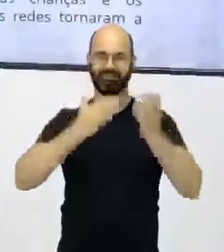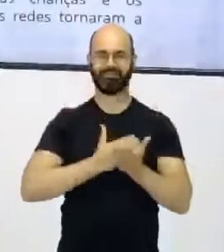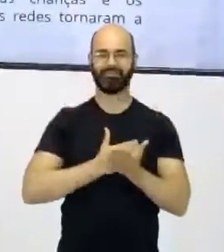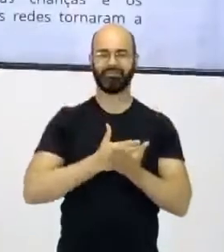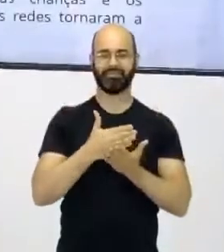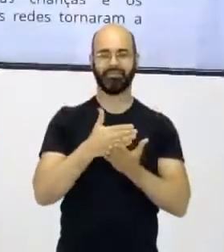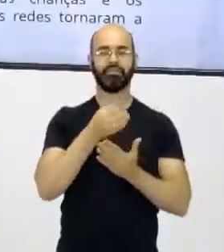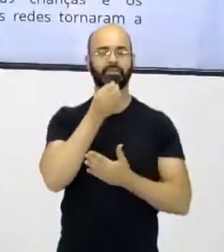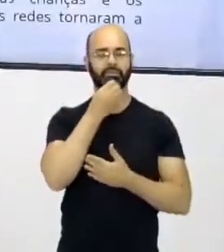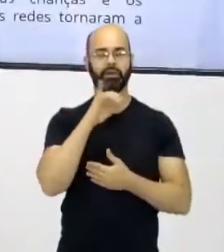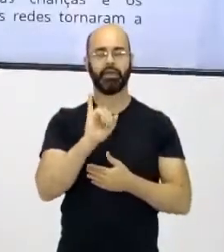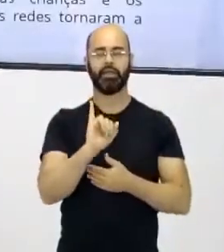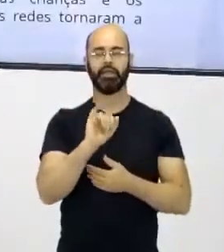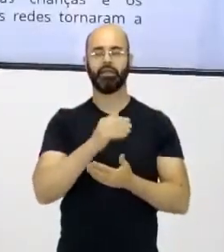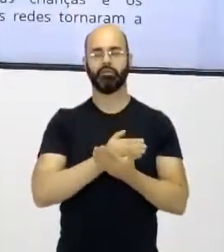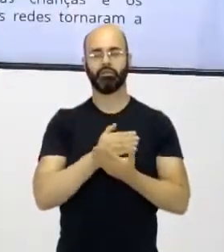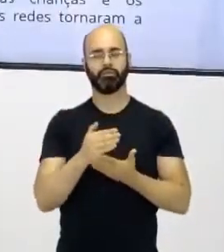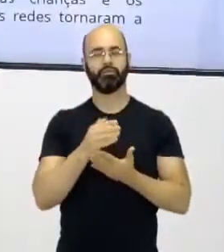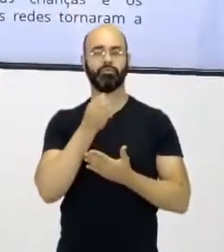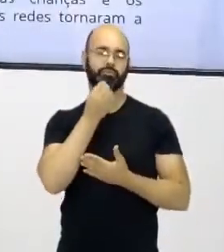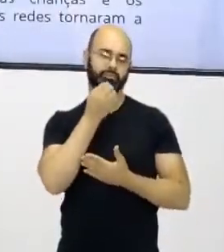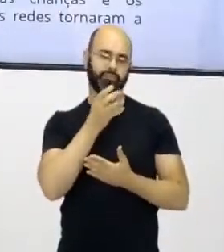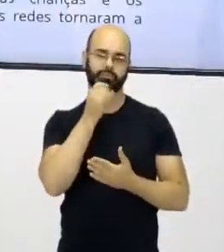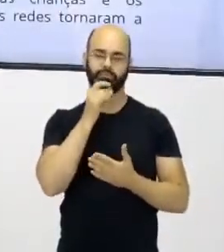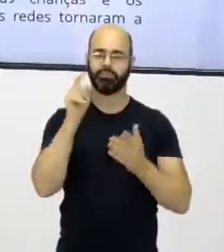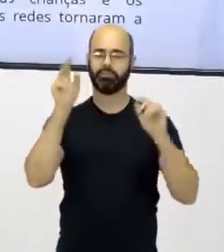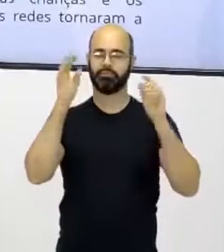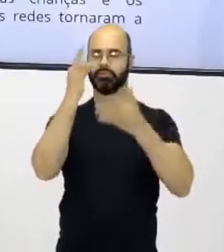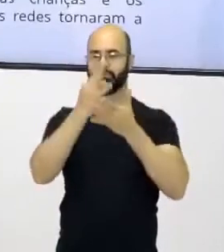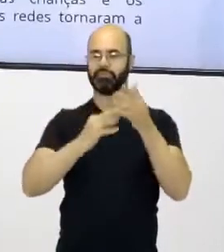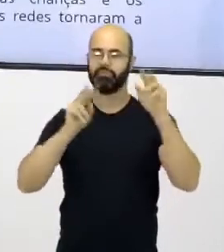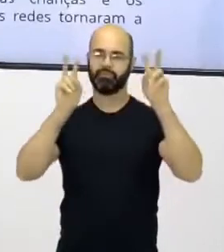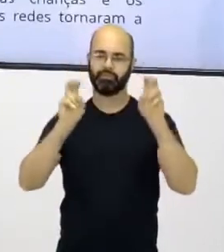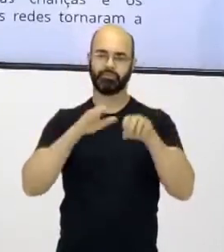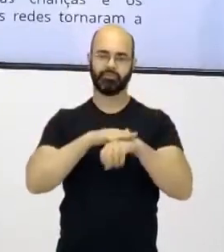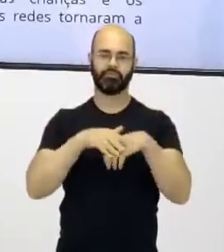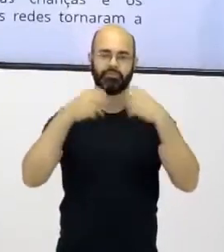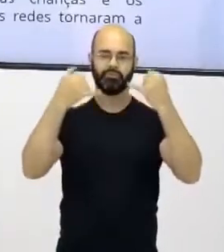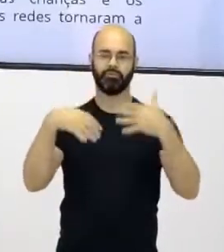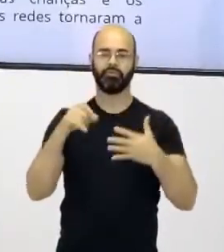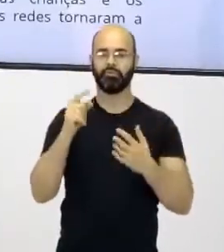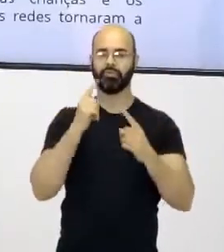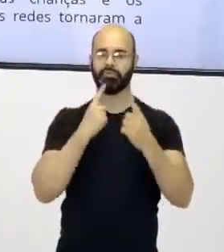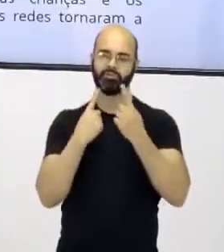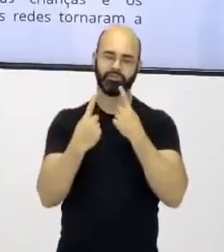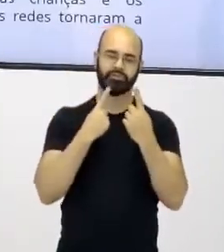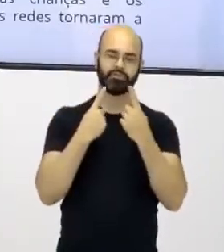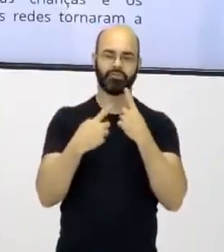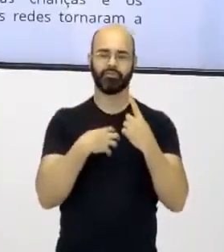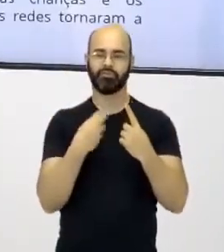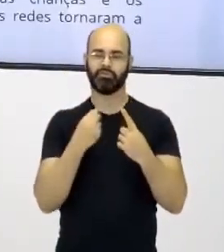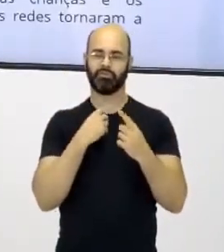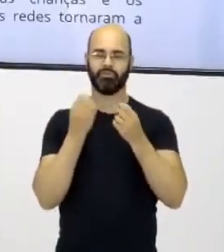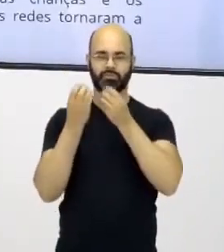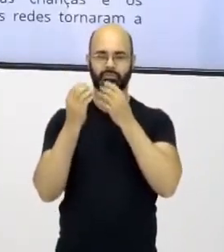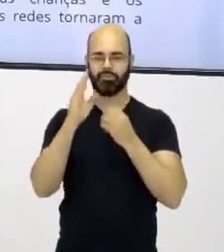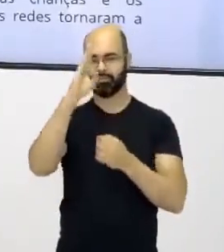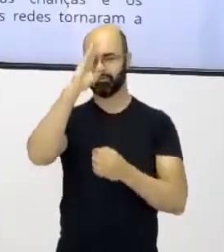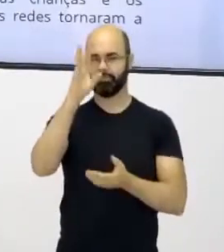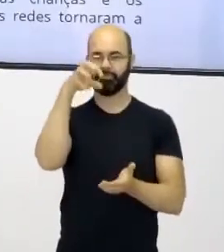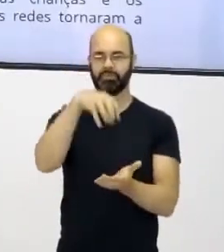vai tratar esse texto, quais são as informações, de que modo que será esse diálogo e qual que é o centro da informação